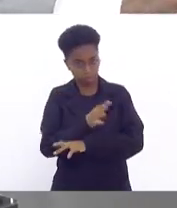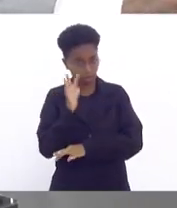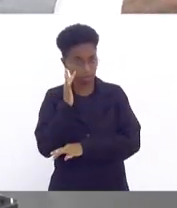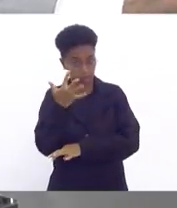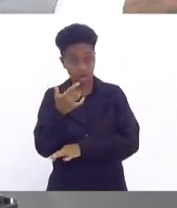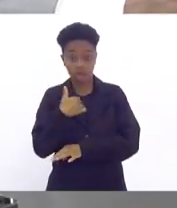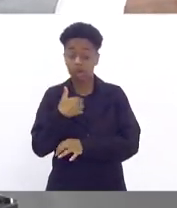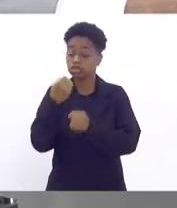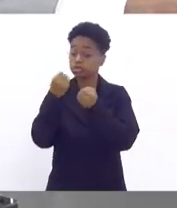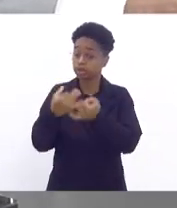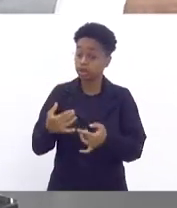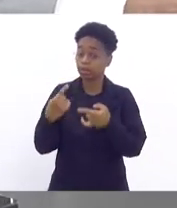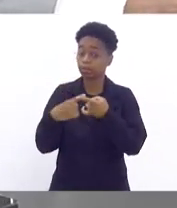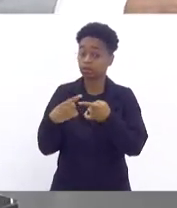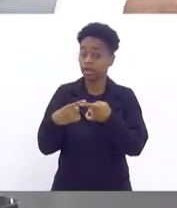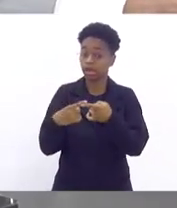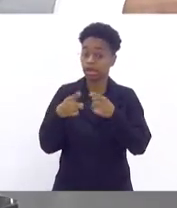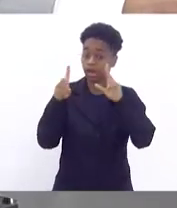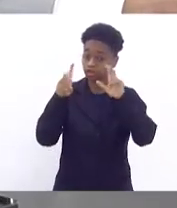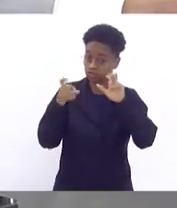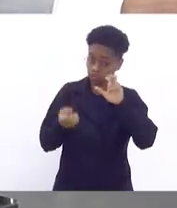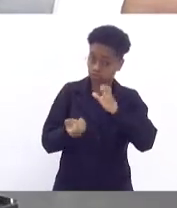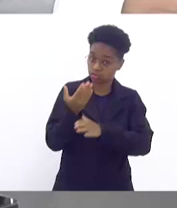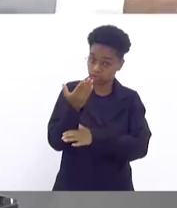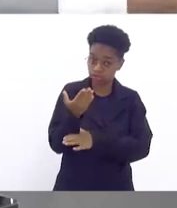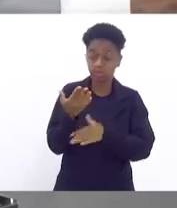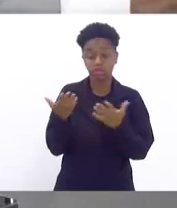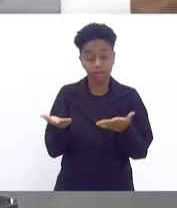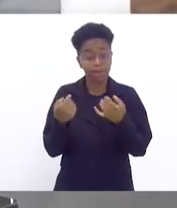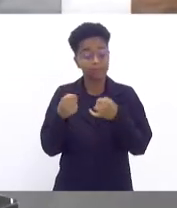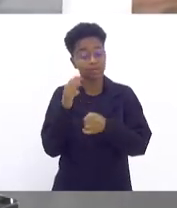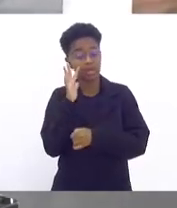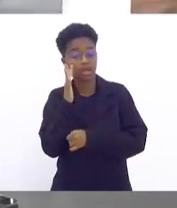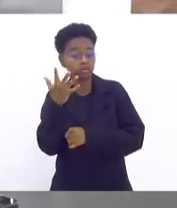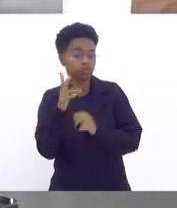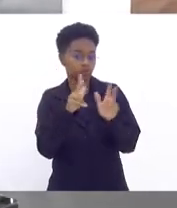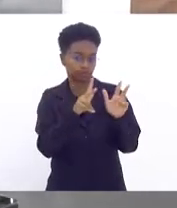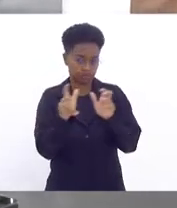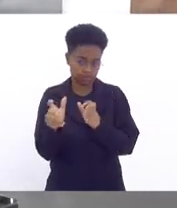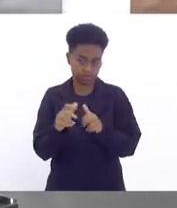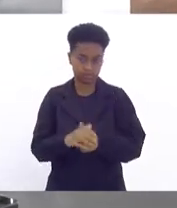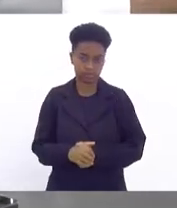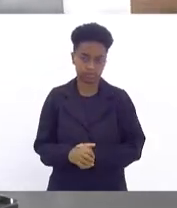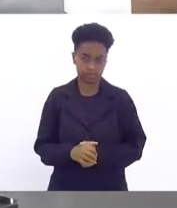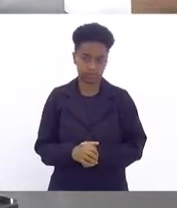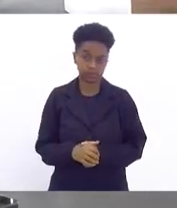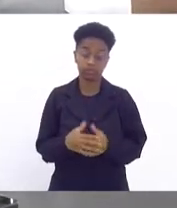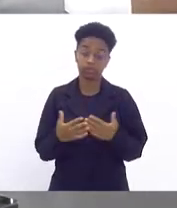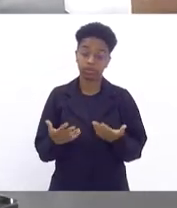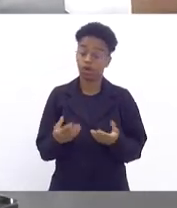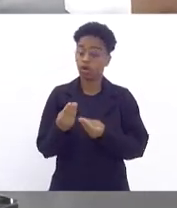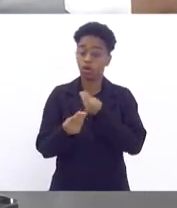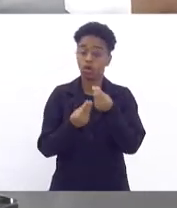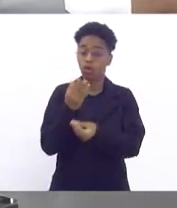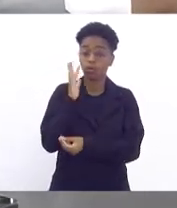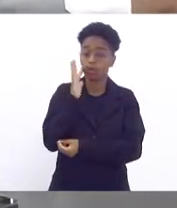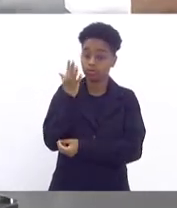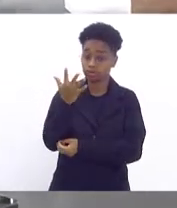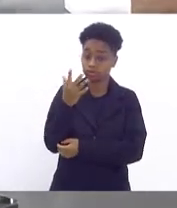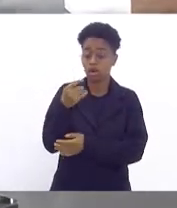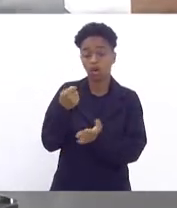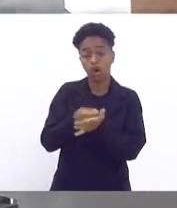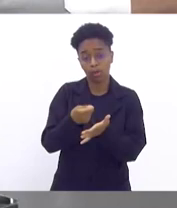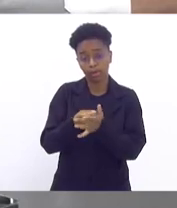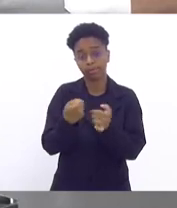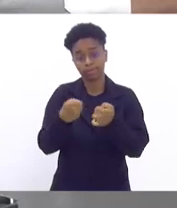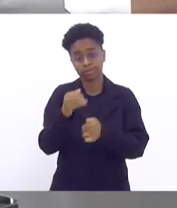do porque que esse assunto veio à tona era necessário então resolver essa temática a resolução dessa temática passa Obrigatoriamente pela